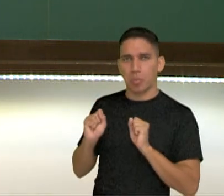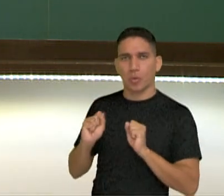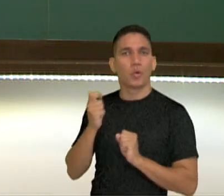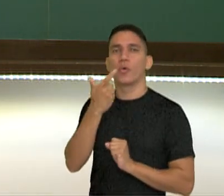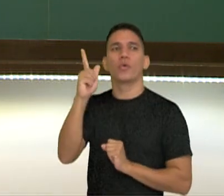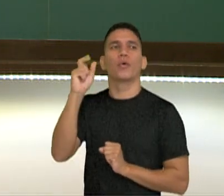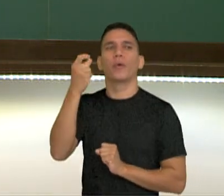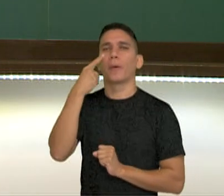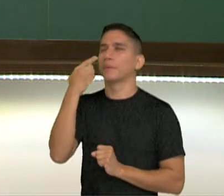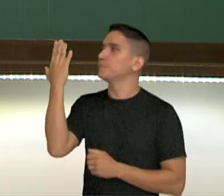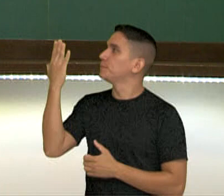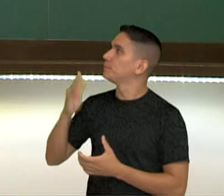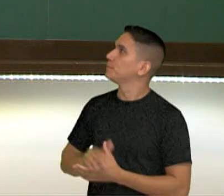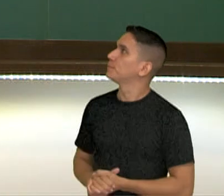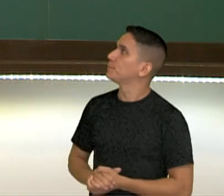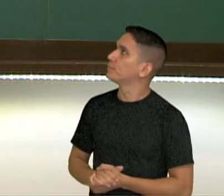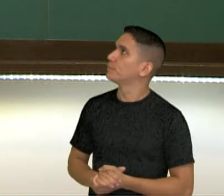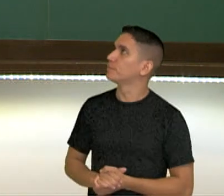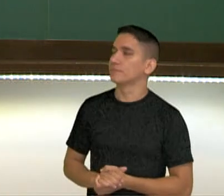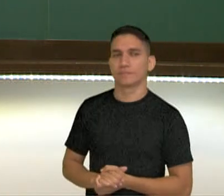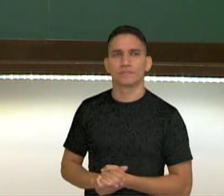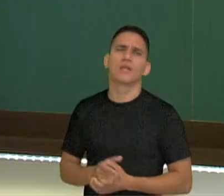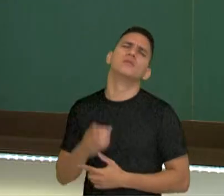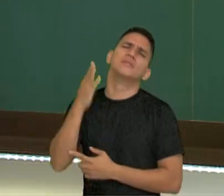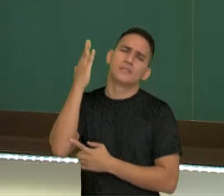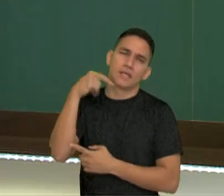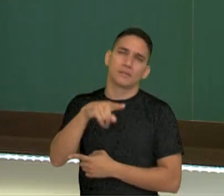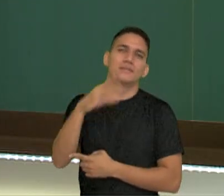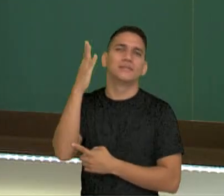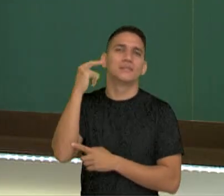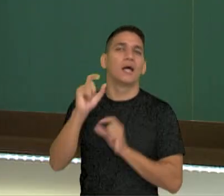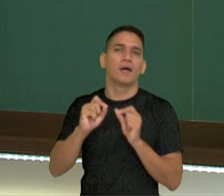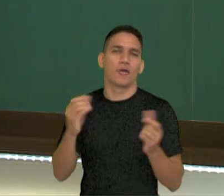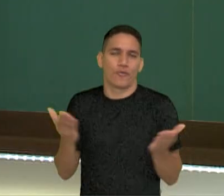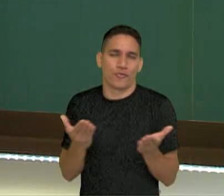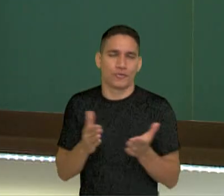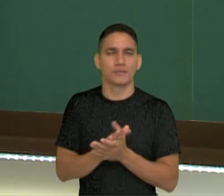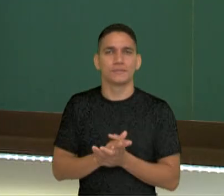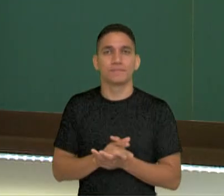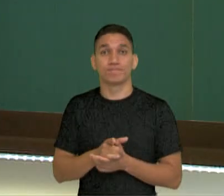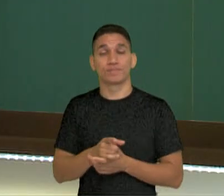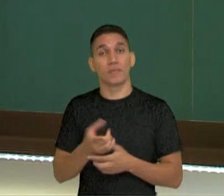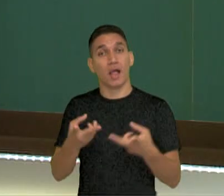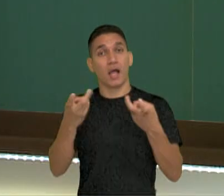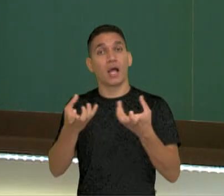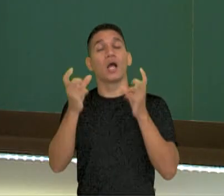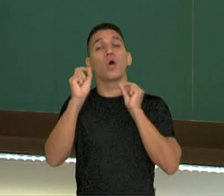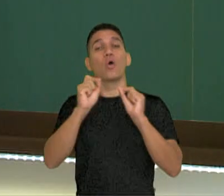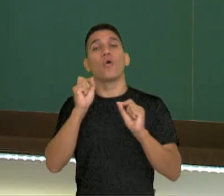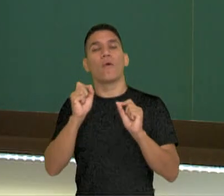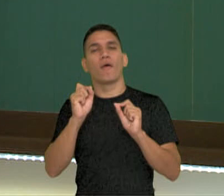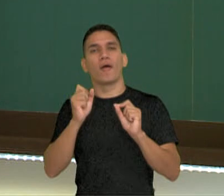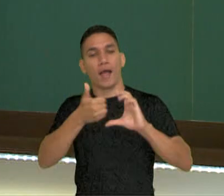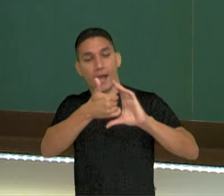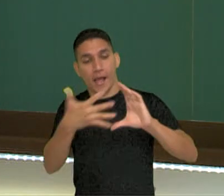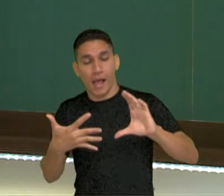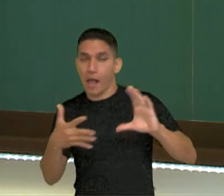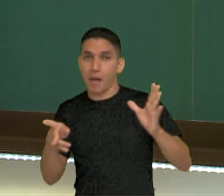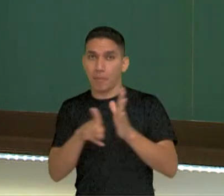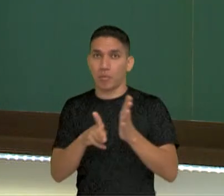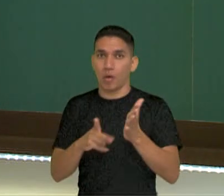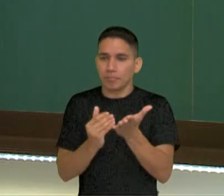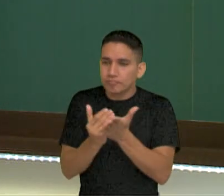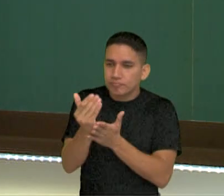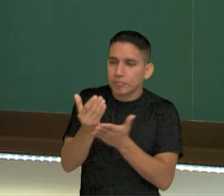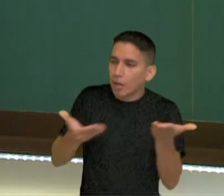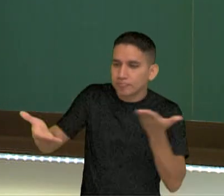possibilidades. Vamos lá? Eu sei que você sabe de hoje. Considere uma característica originada a partir